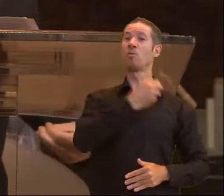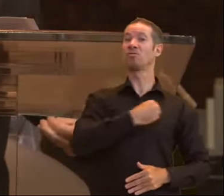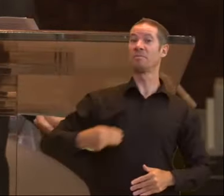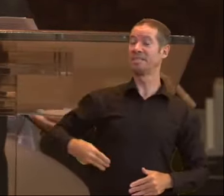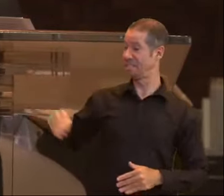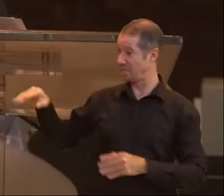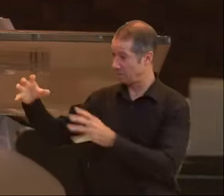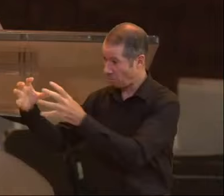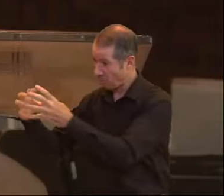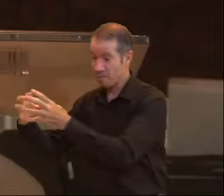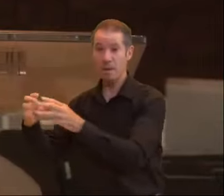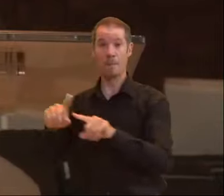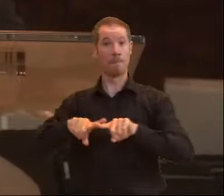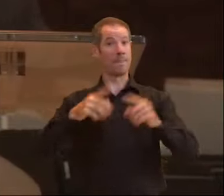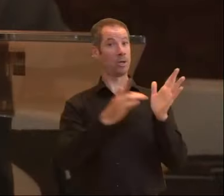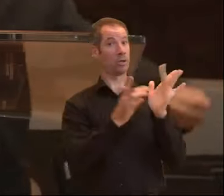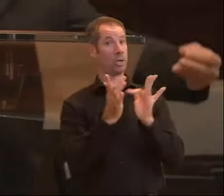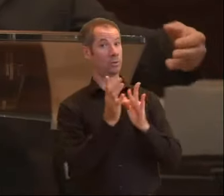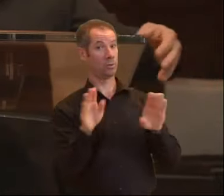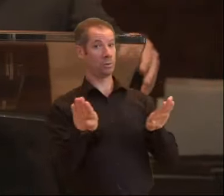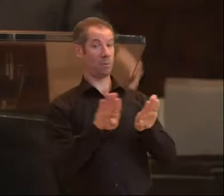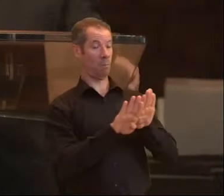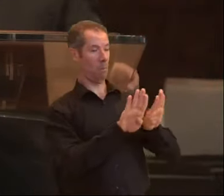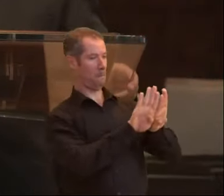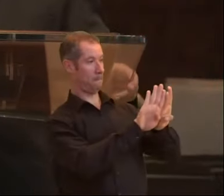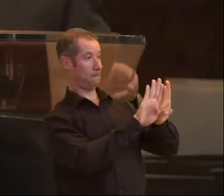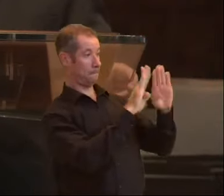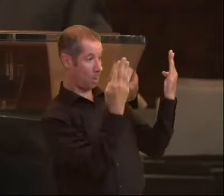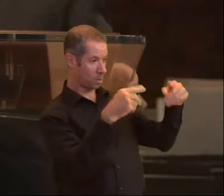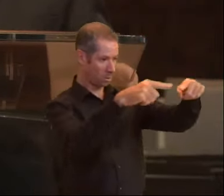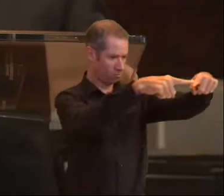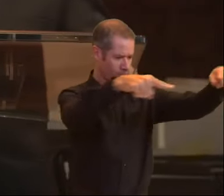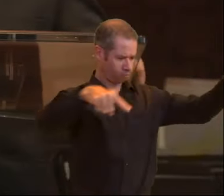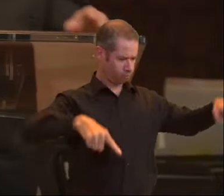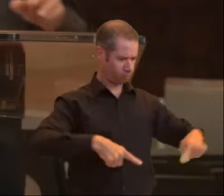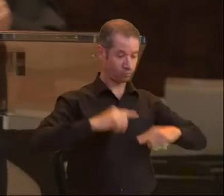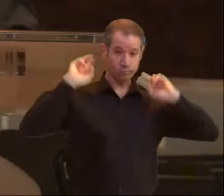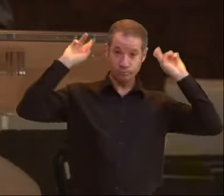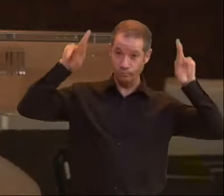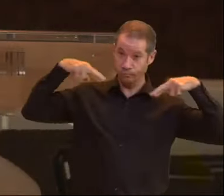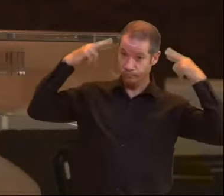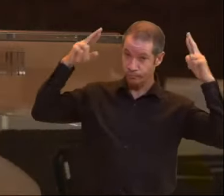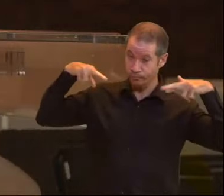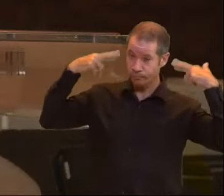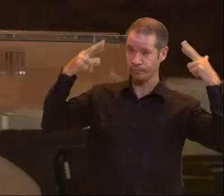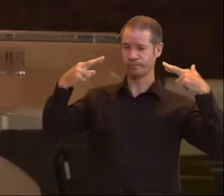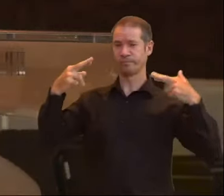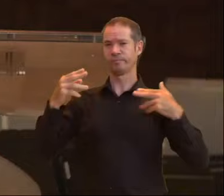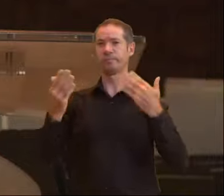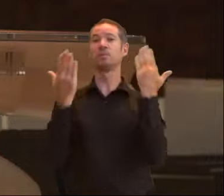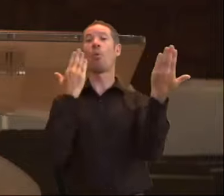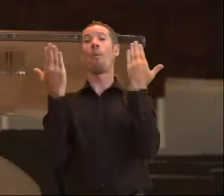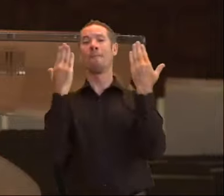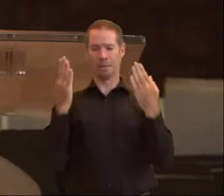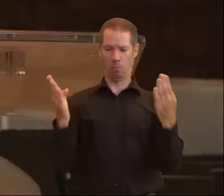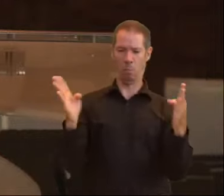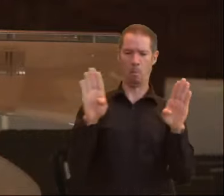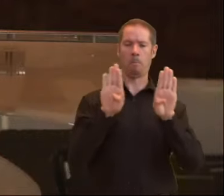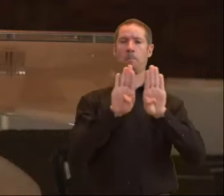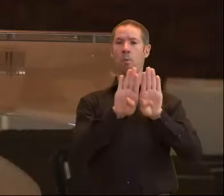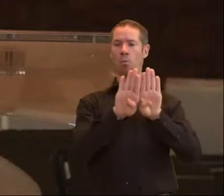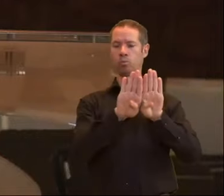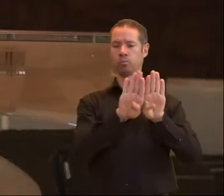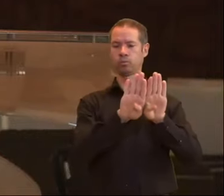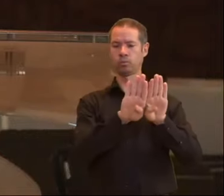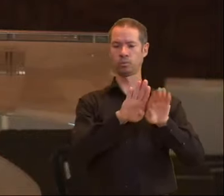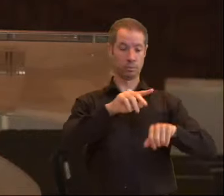porta do curral das ovelhas. E quando ele diz que ele é a porta, estou olhando